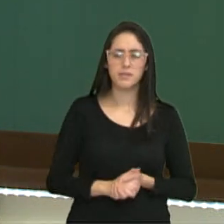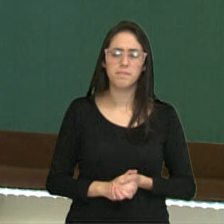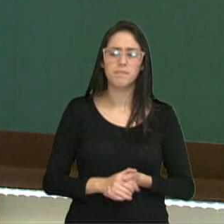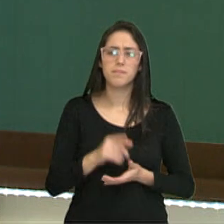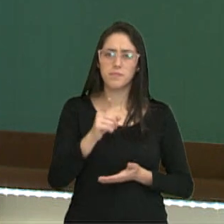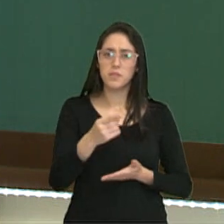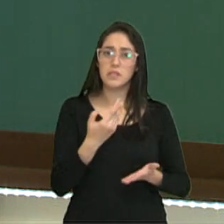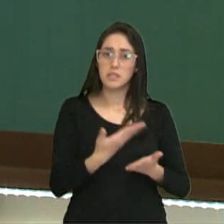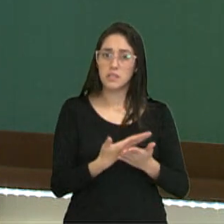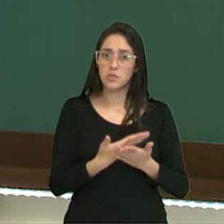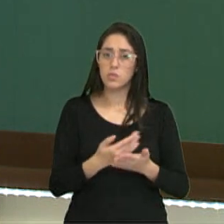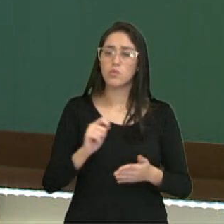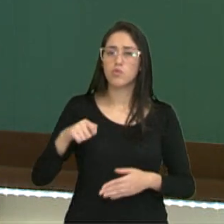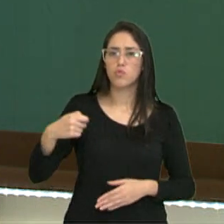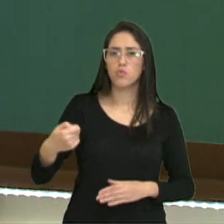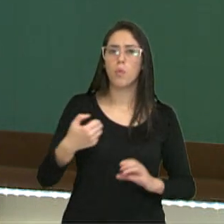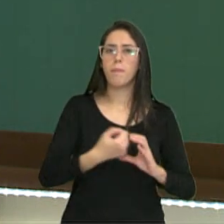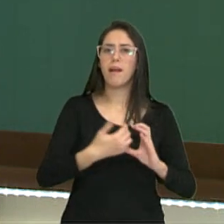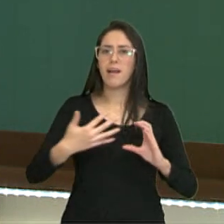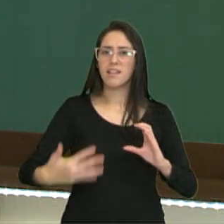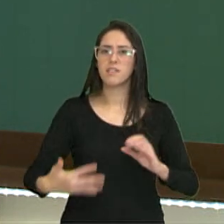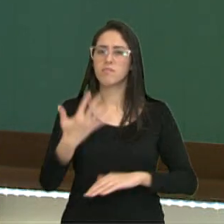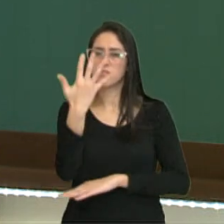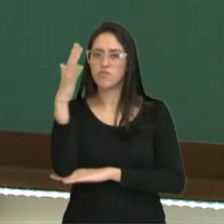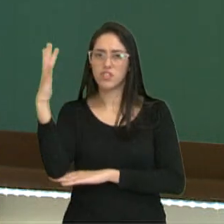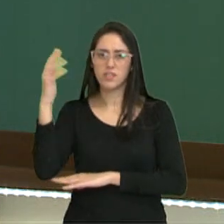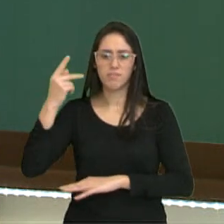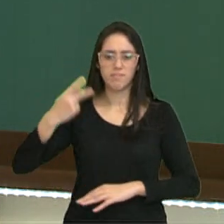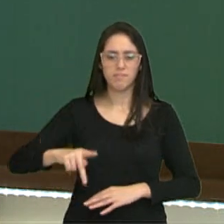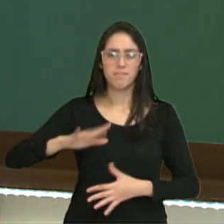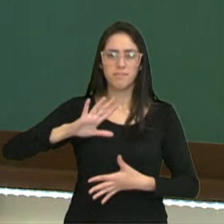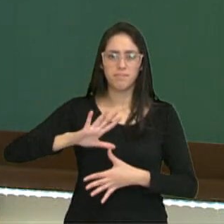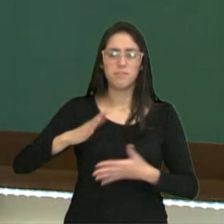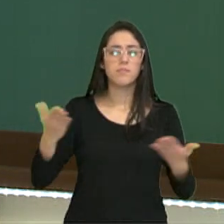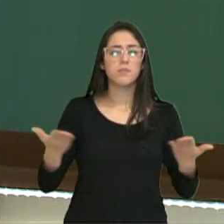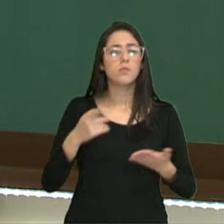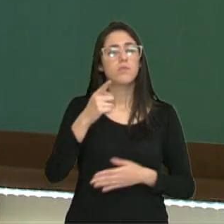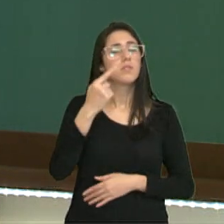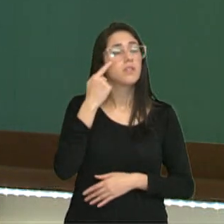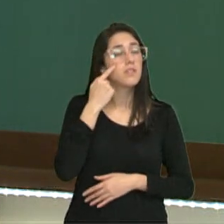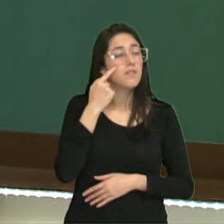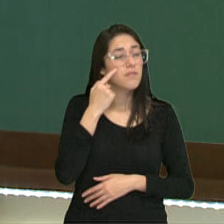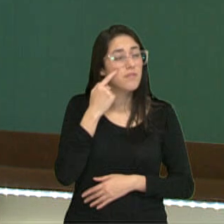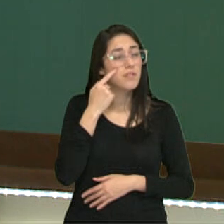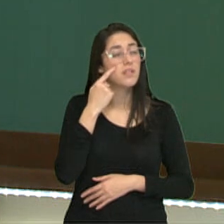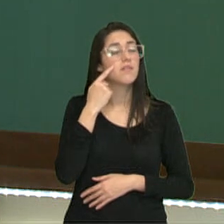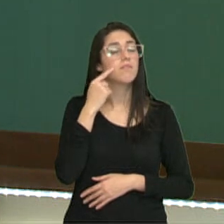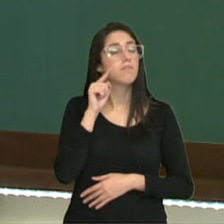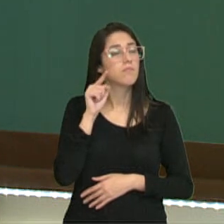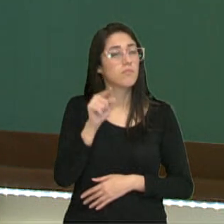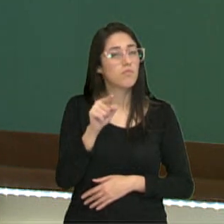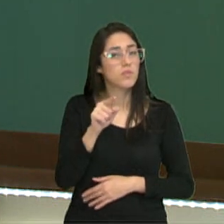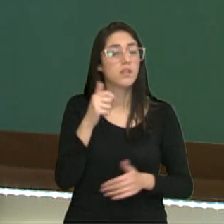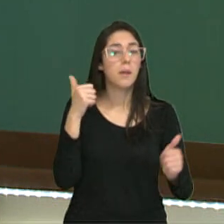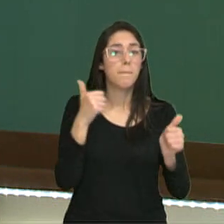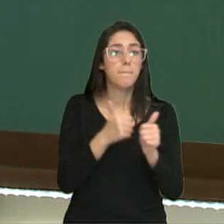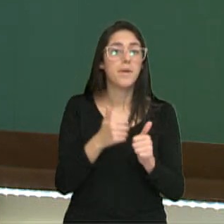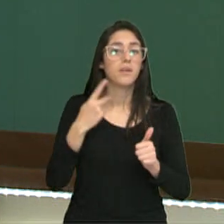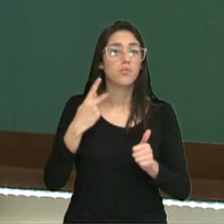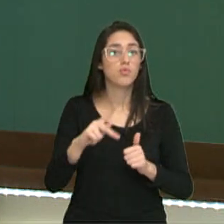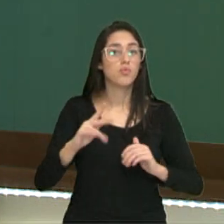estudando sobre as características da vegetação da América. Observe agora, você olha bem para onde você está, perto da sua